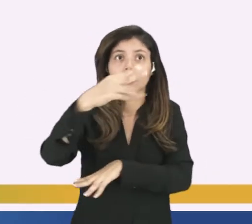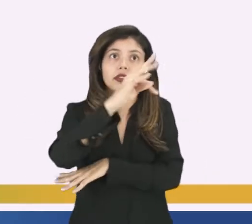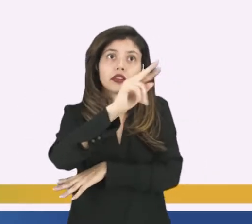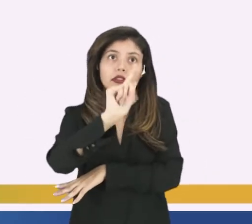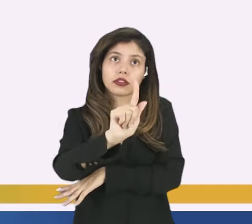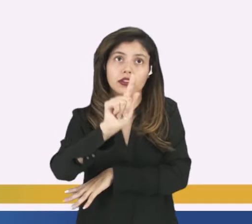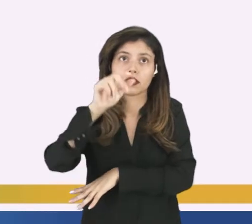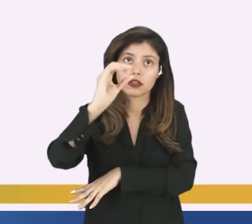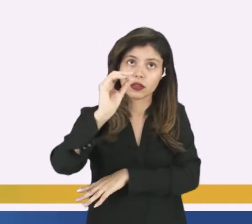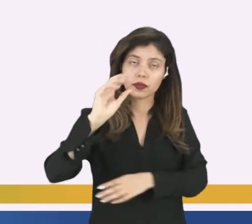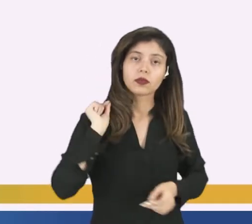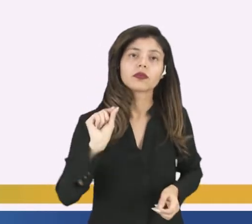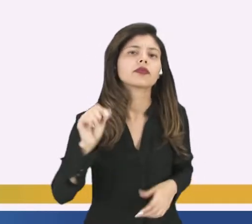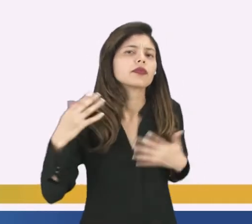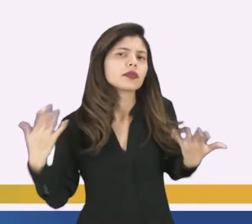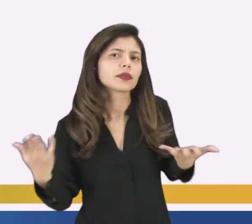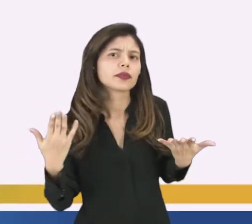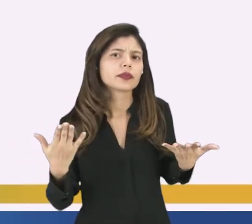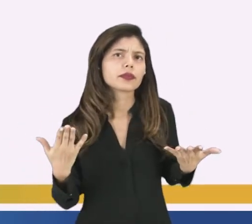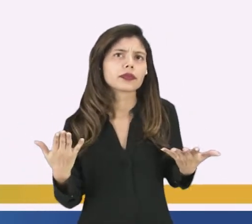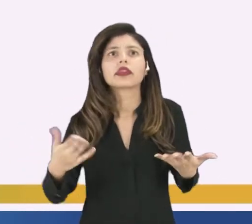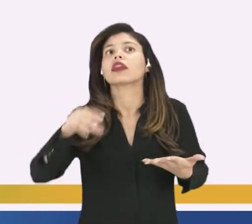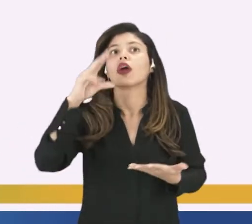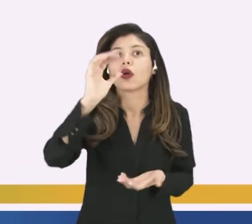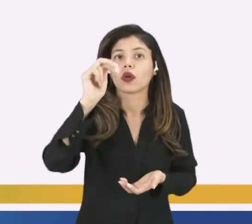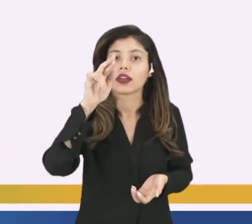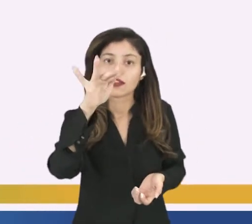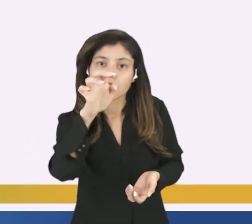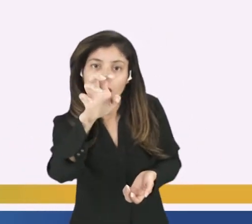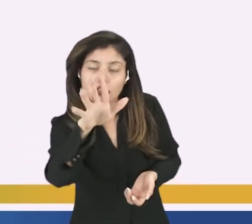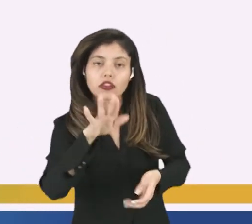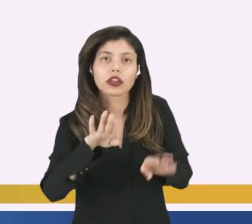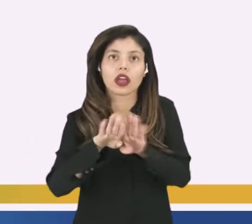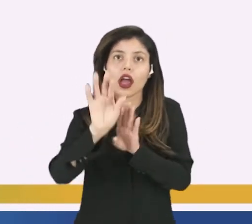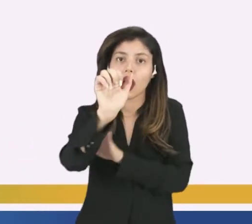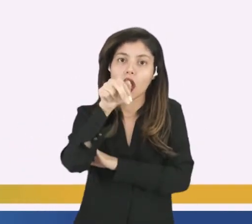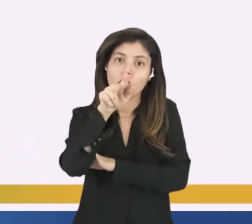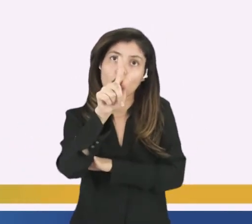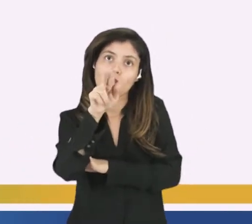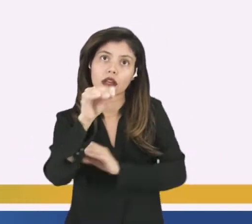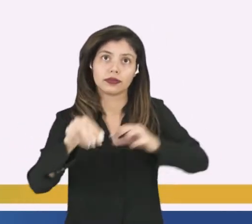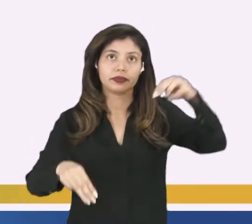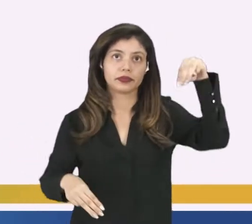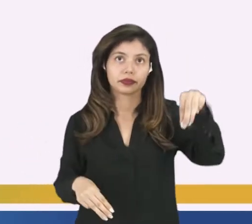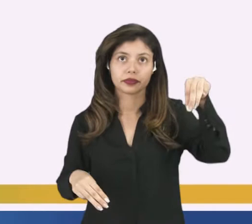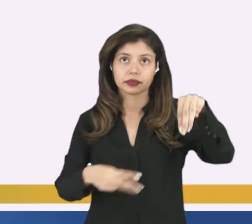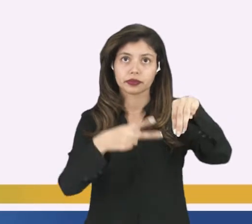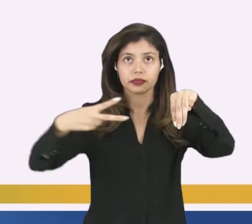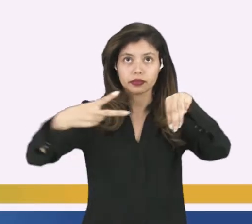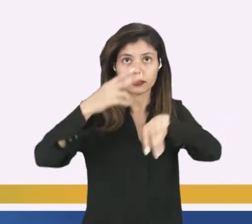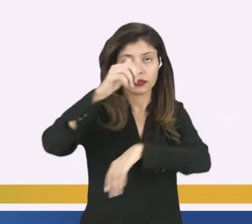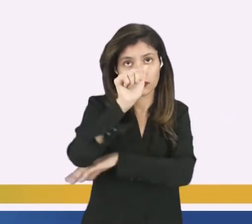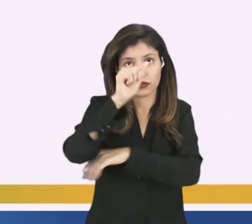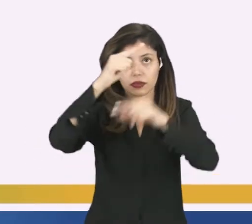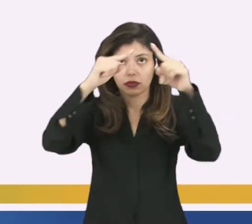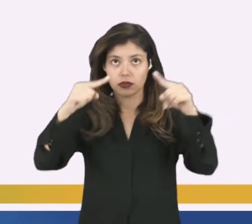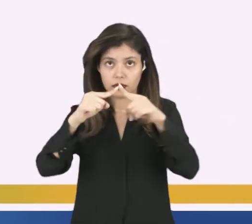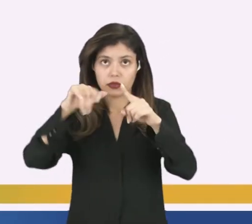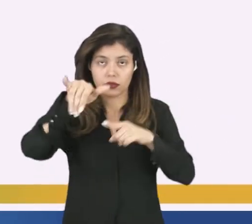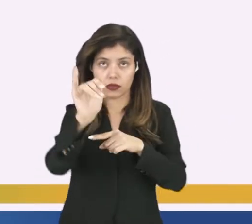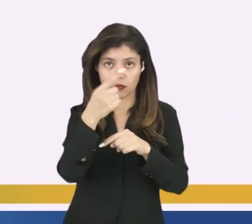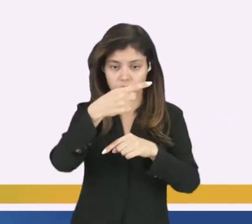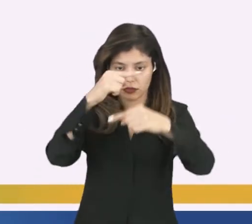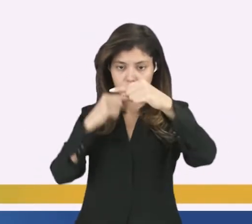é justamente a tangente desse ângulo. E o que é m? m é justamente o coeficiente angular. Então, o m vai ser